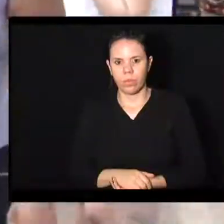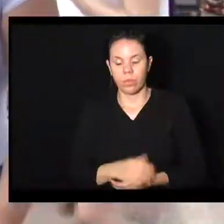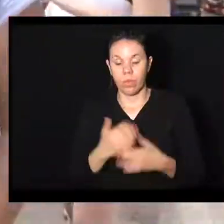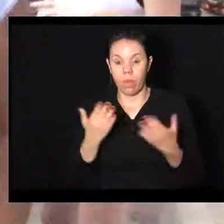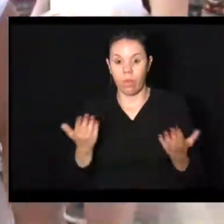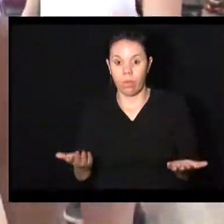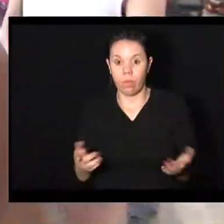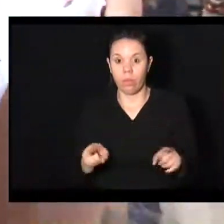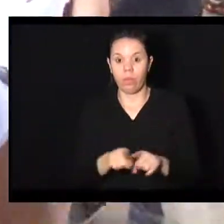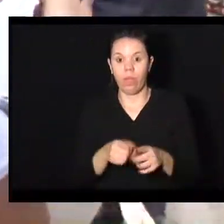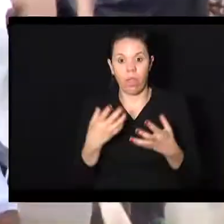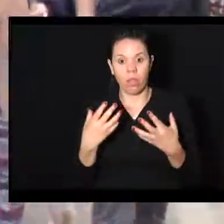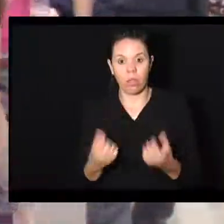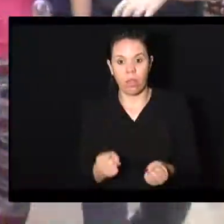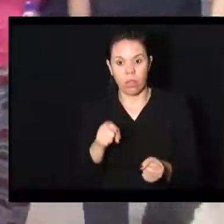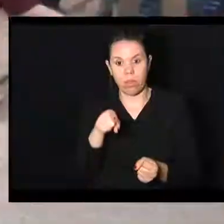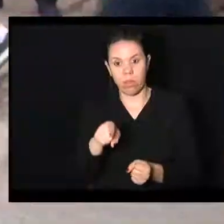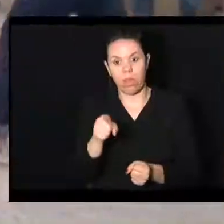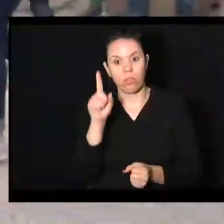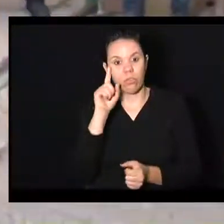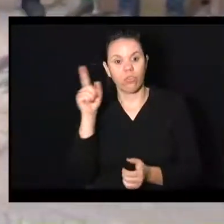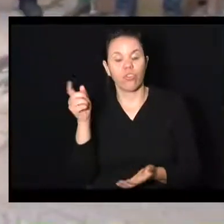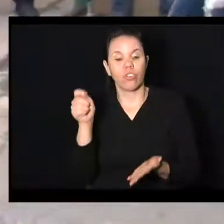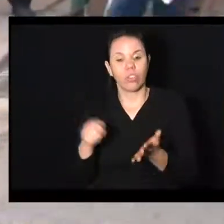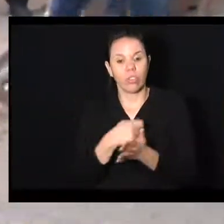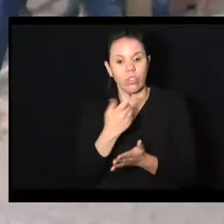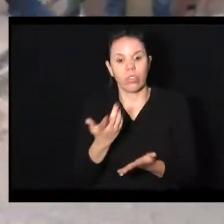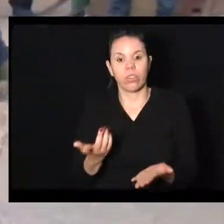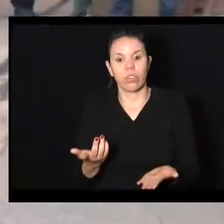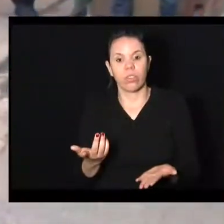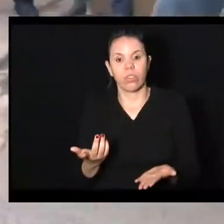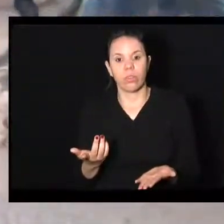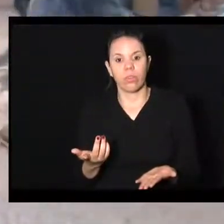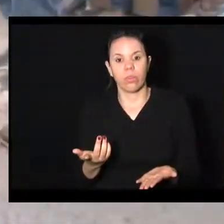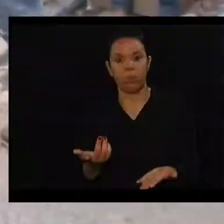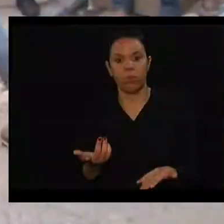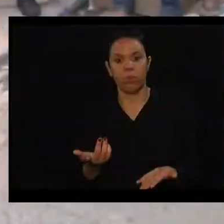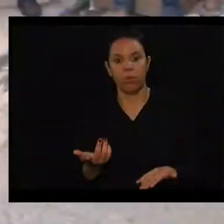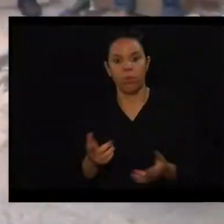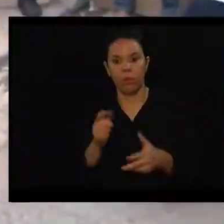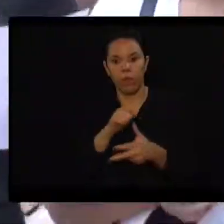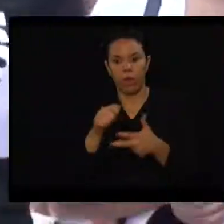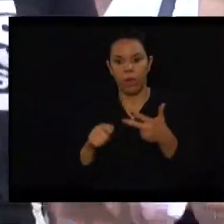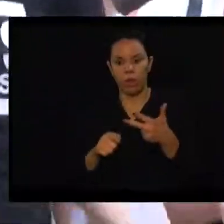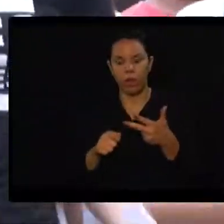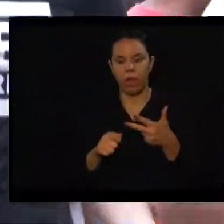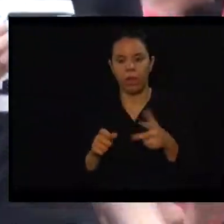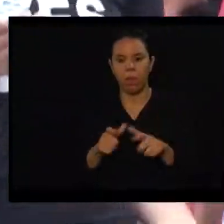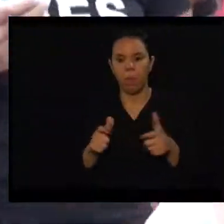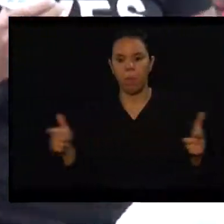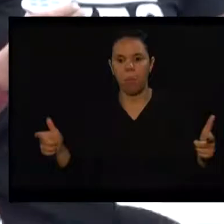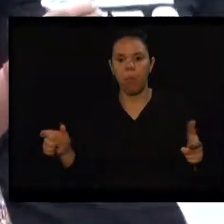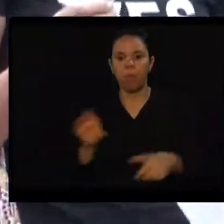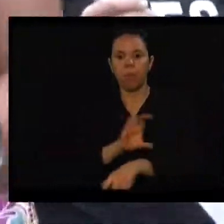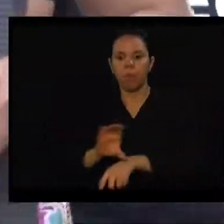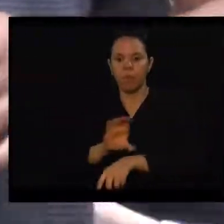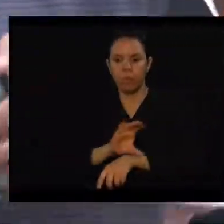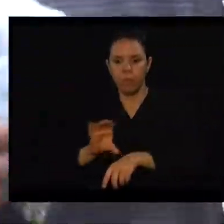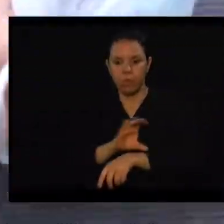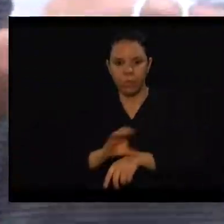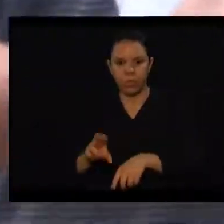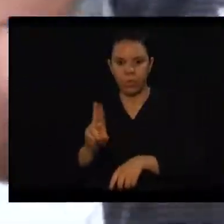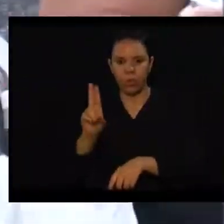Apesar de adotar a nota do Exame Nacional do Ensino Médio para o ingresso na maior parte dos cursos da Unifesp,